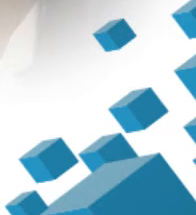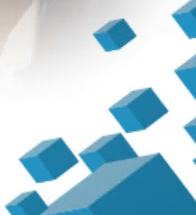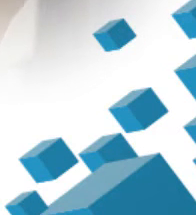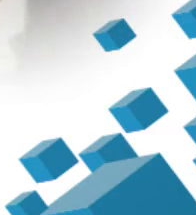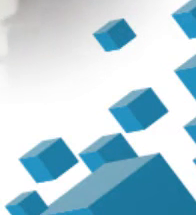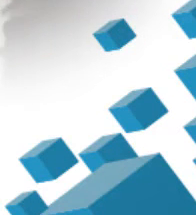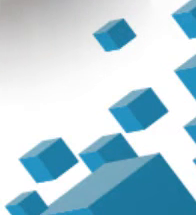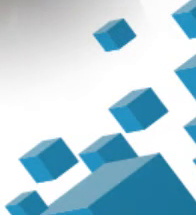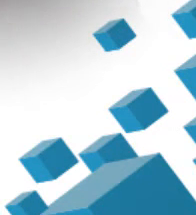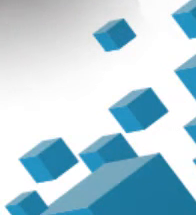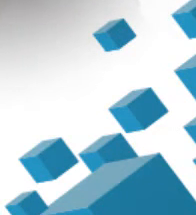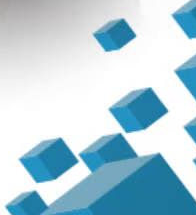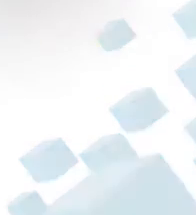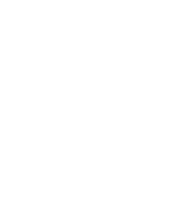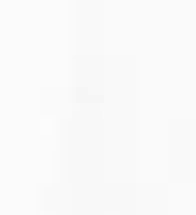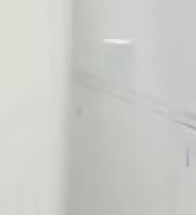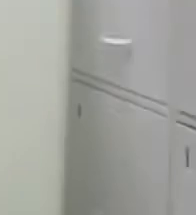cambiais.